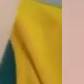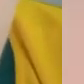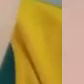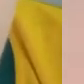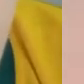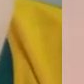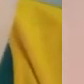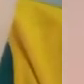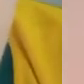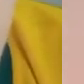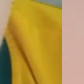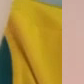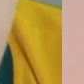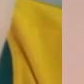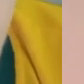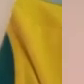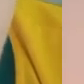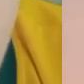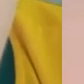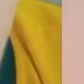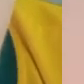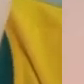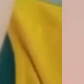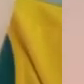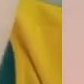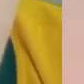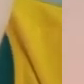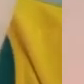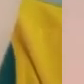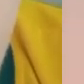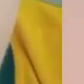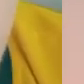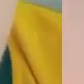vamos tentar pegar 70 mil inscritos esse ano de 2023.